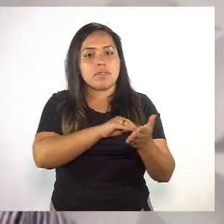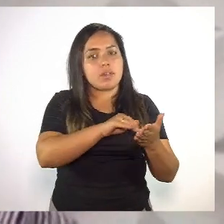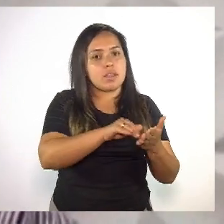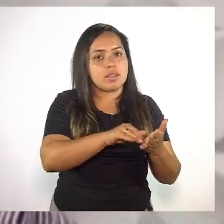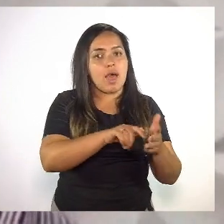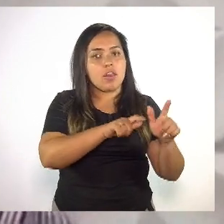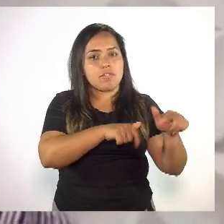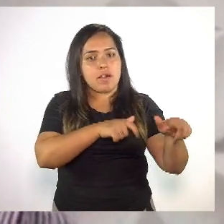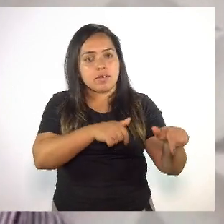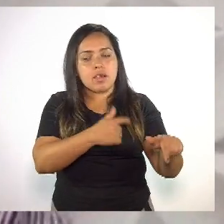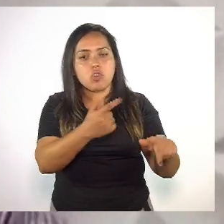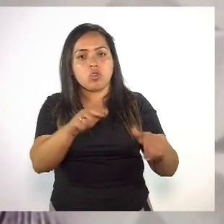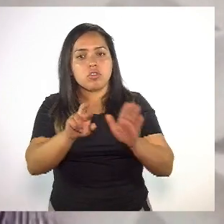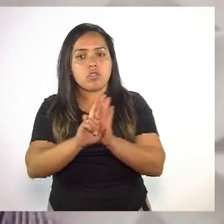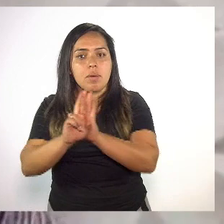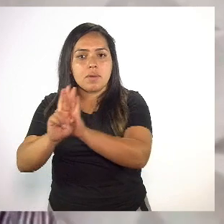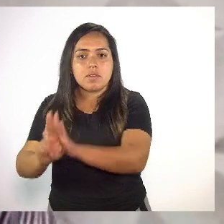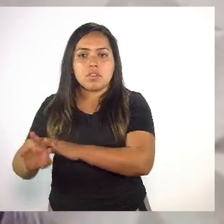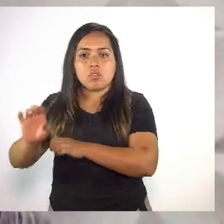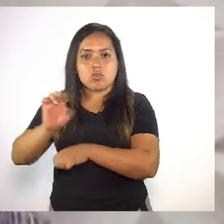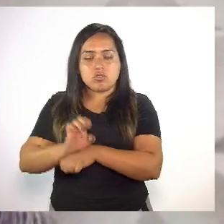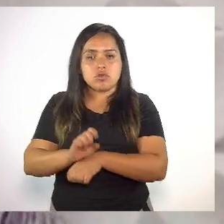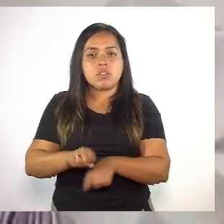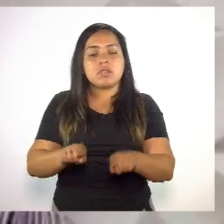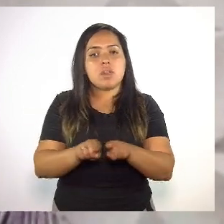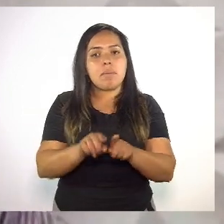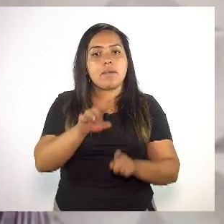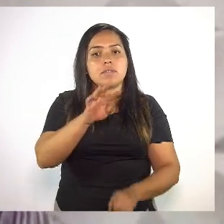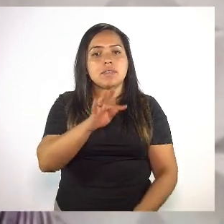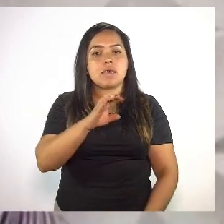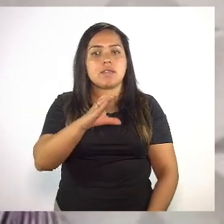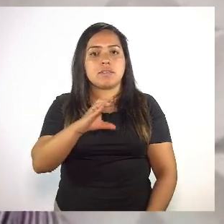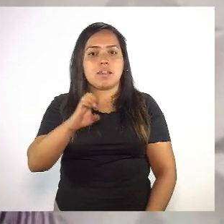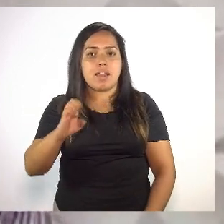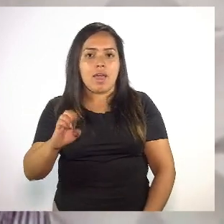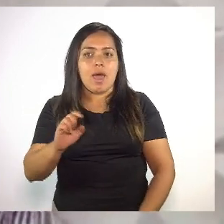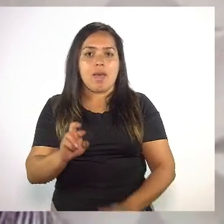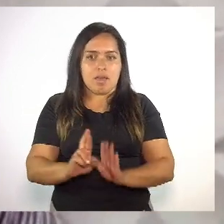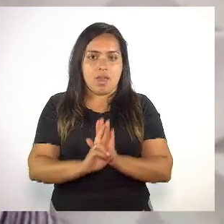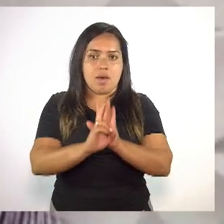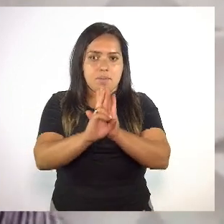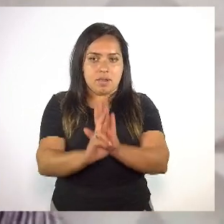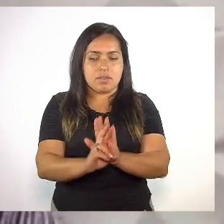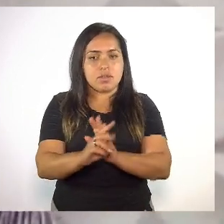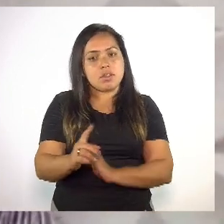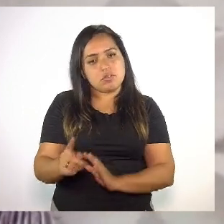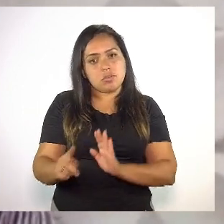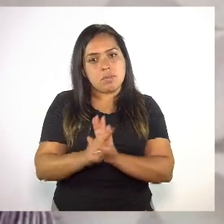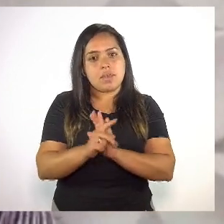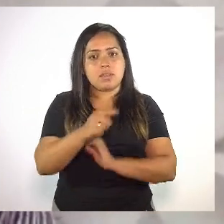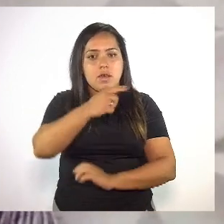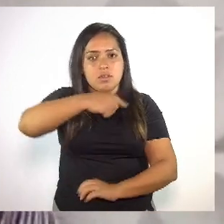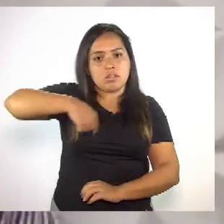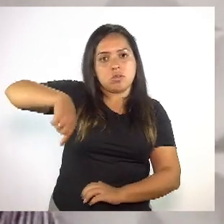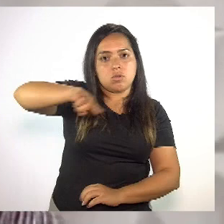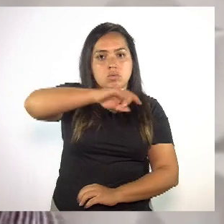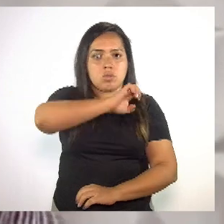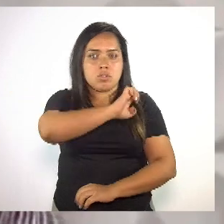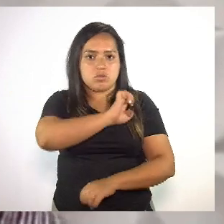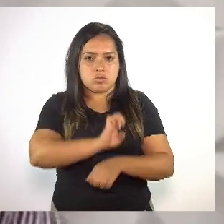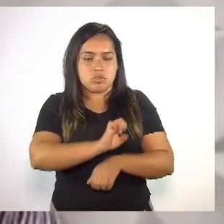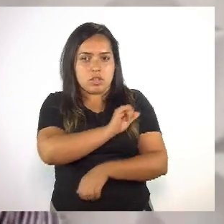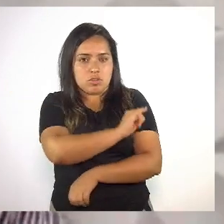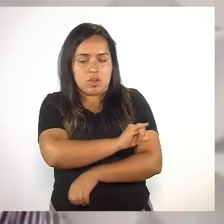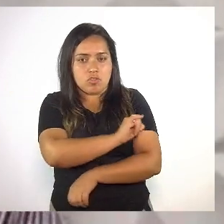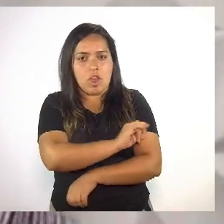outras representações do Estado e também do Tribunal de Contas do nosso Estado. Eu vou ser breve, senhor presidente, porque eu me